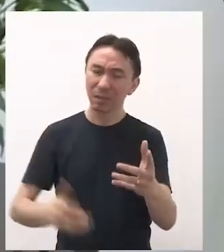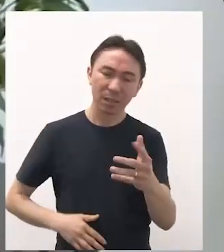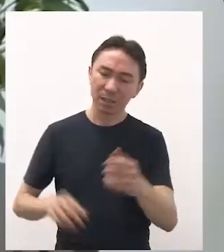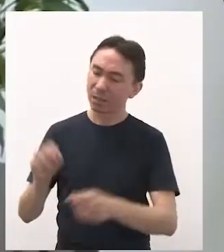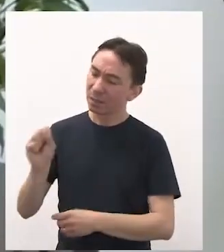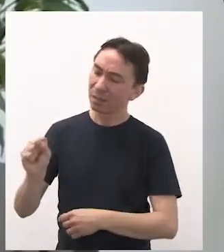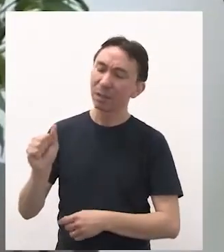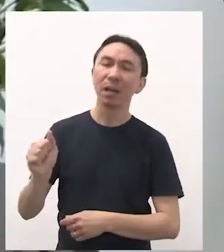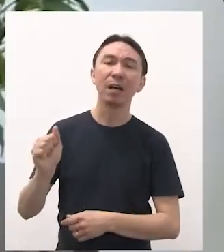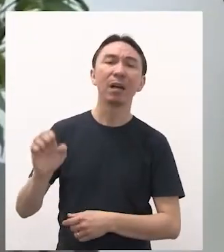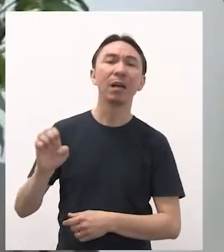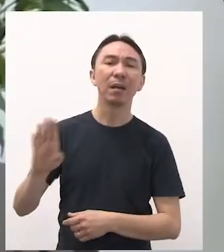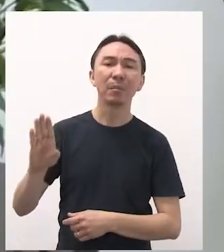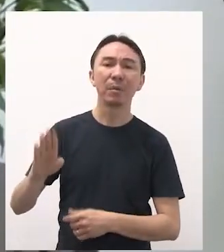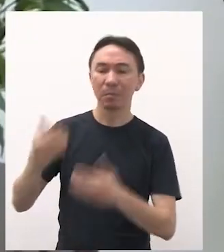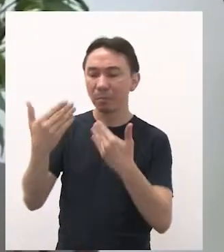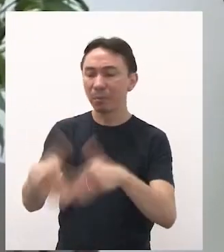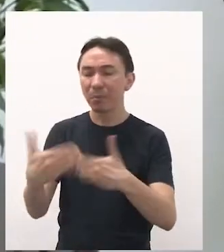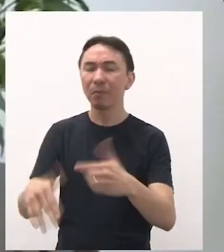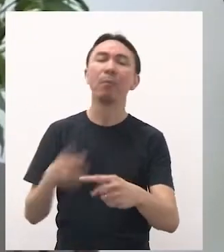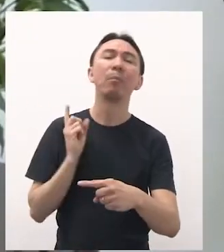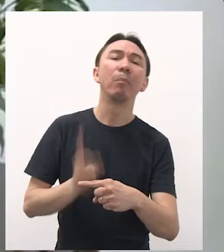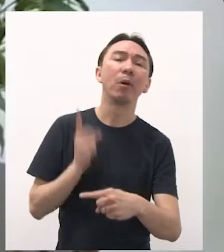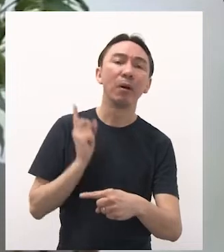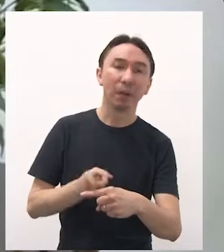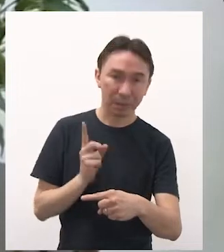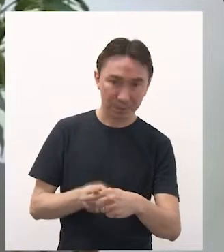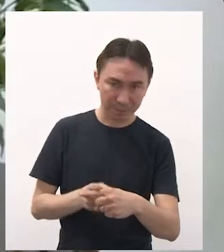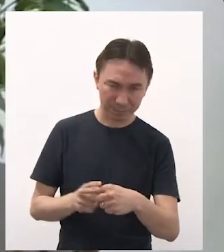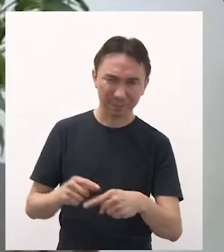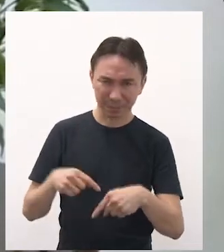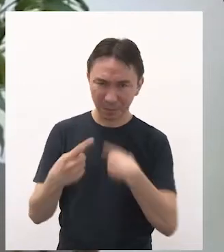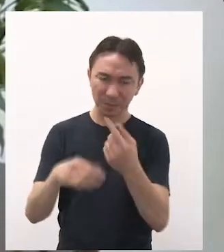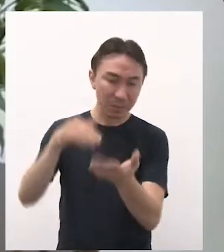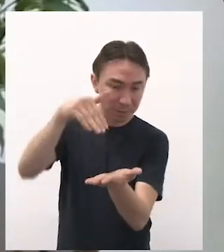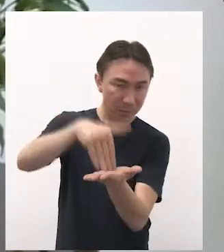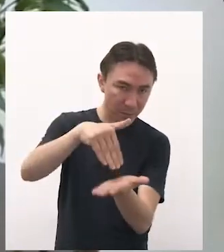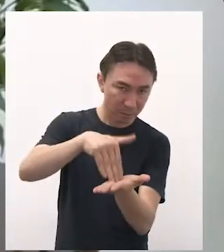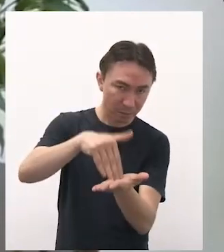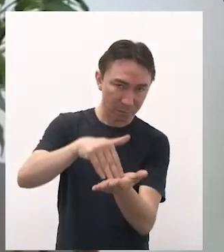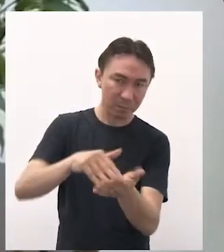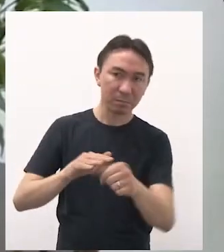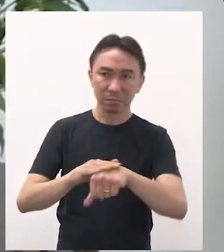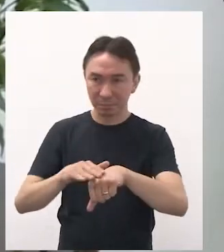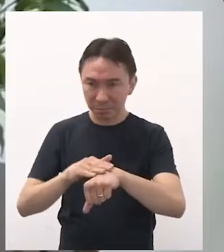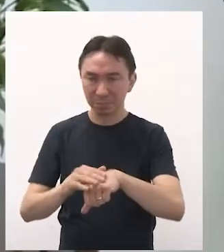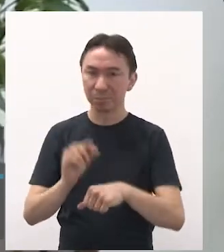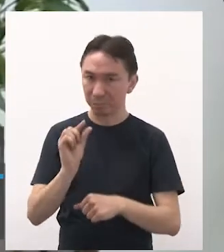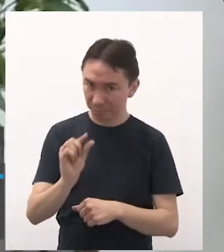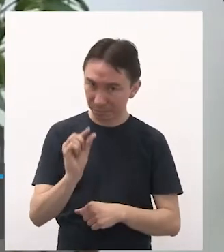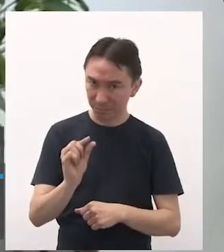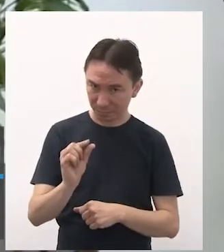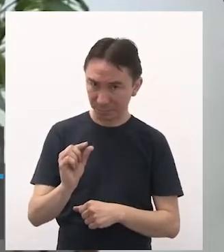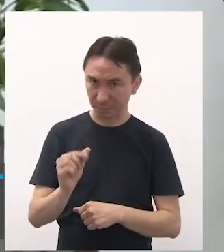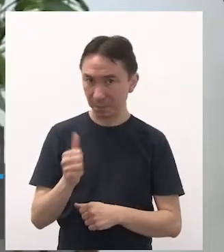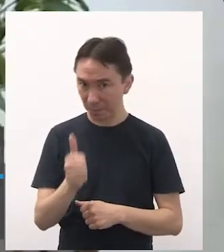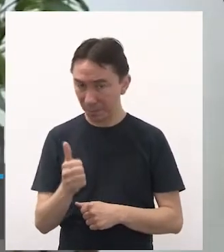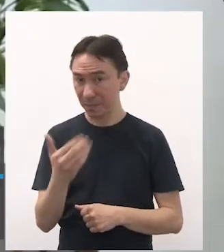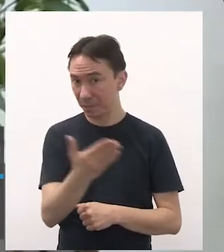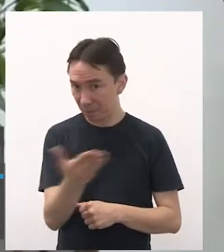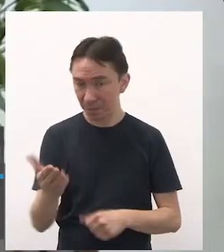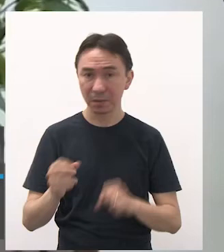e depois nós conversaremos um pouquinho no final. Então, é um material que vai ficar à disposição de todos vocês